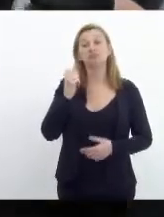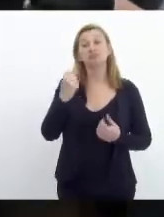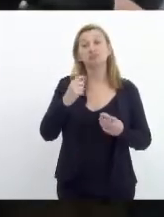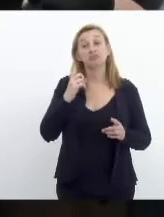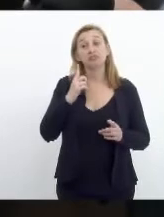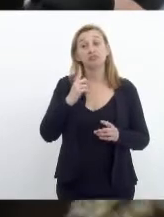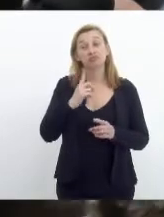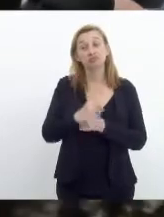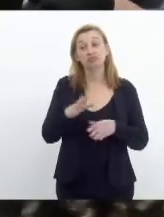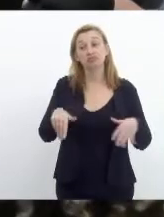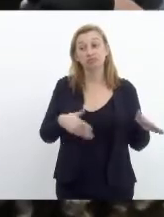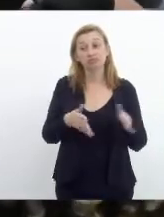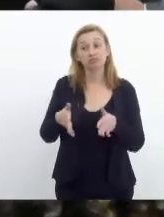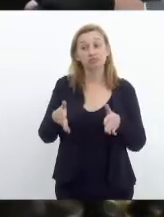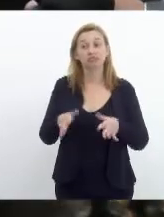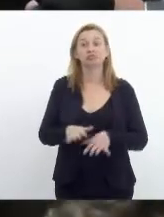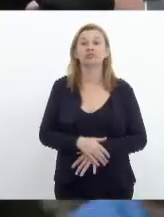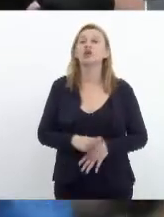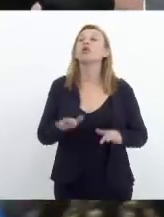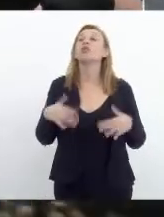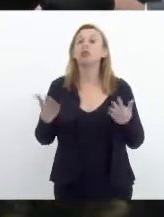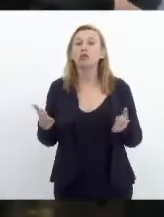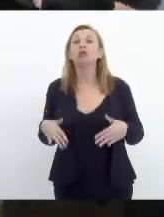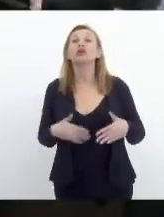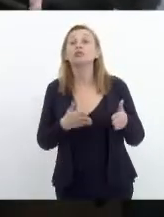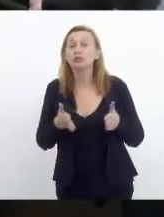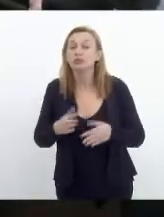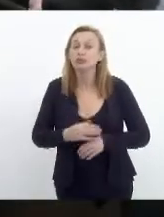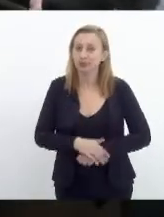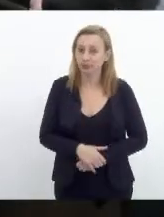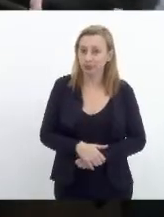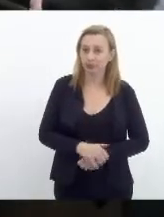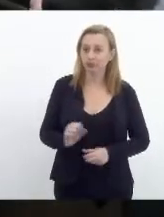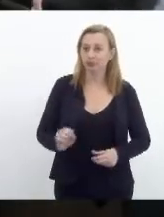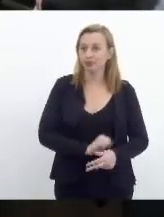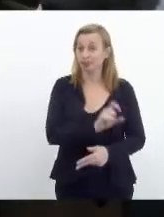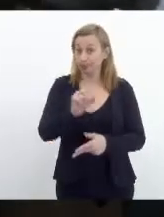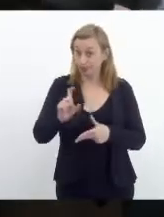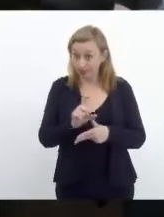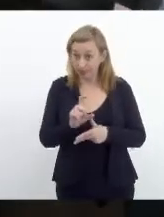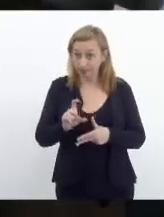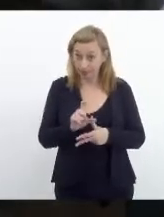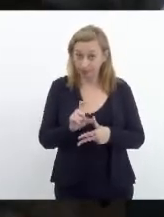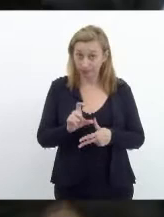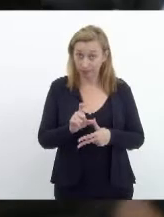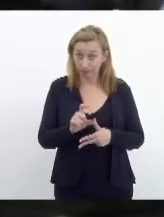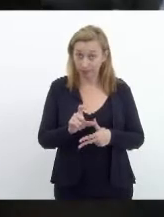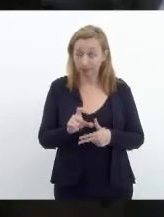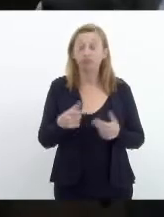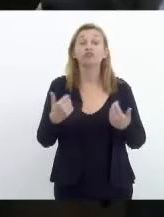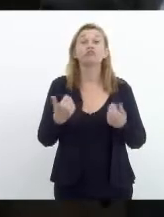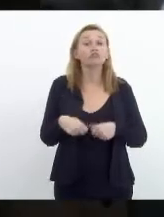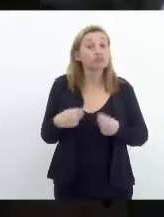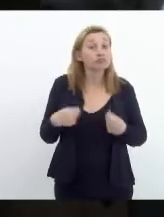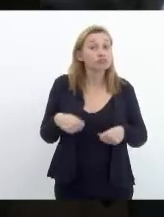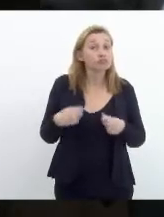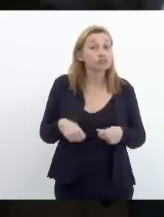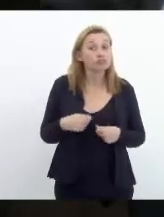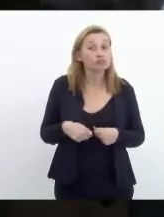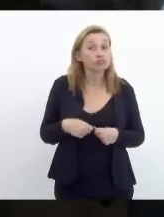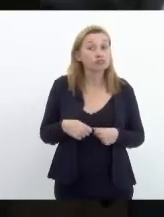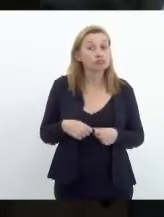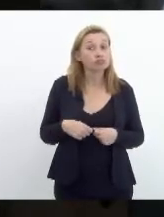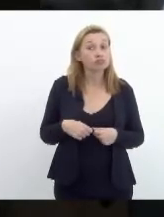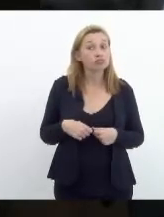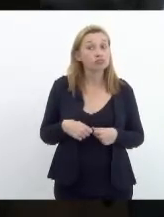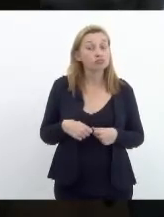encontrar a saída. Qual é a saída? O Poder Executivo precisa